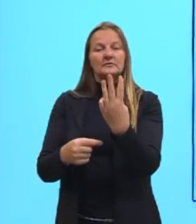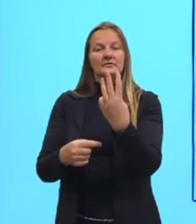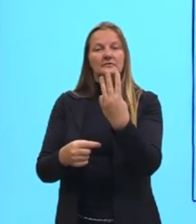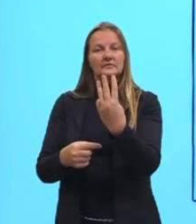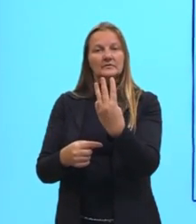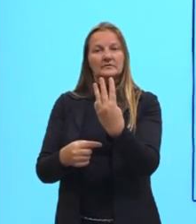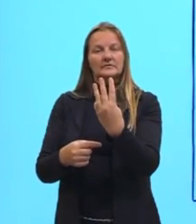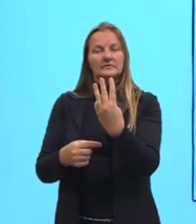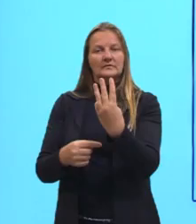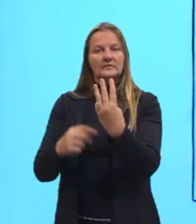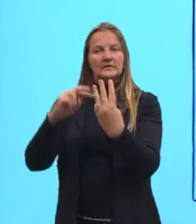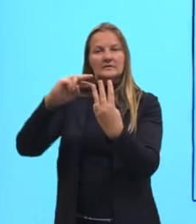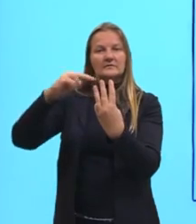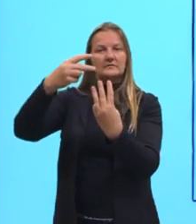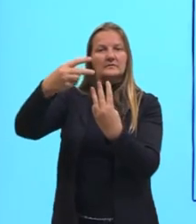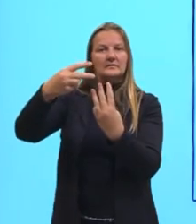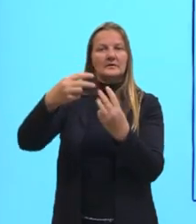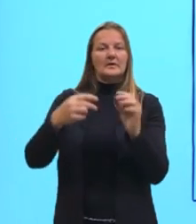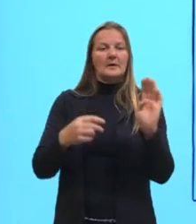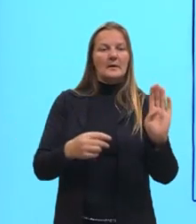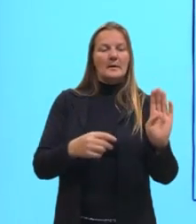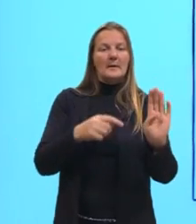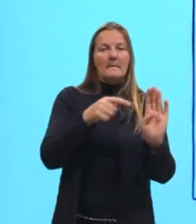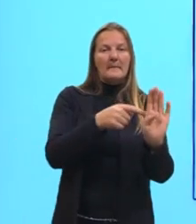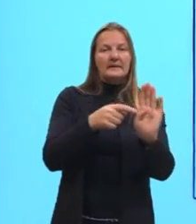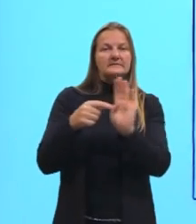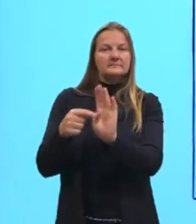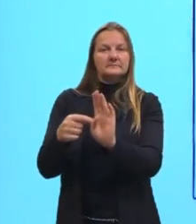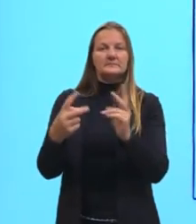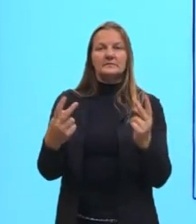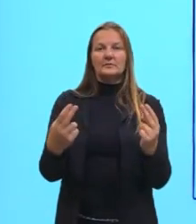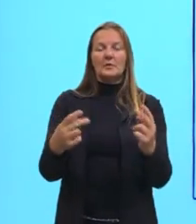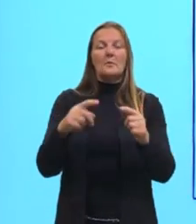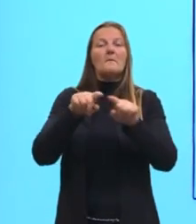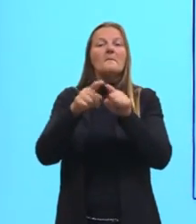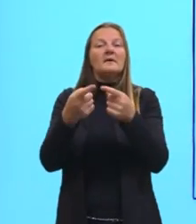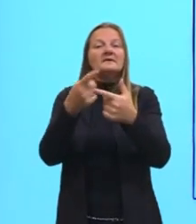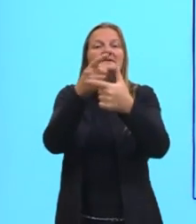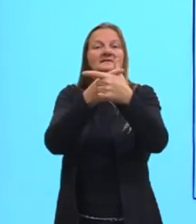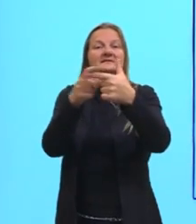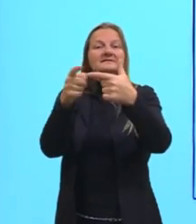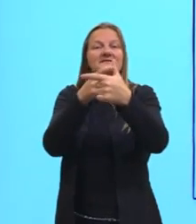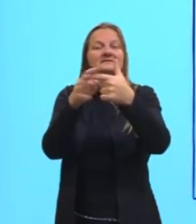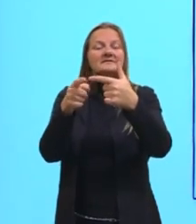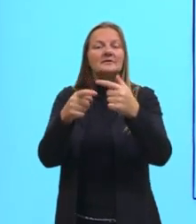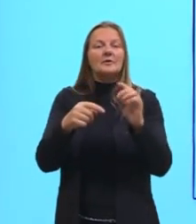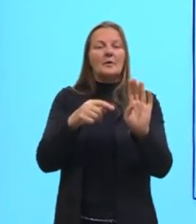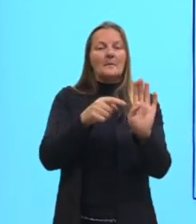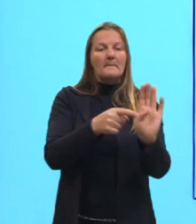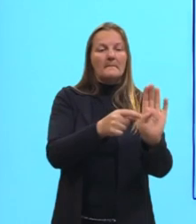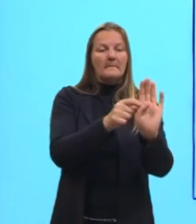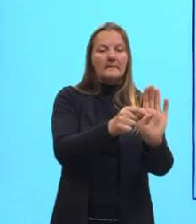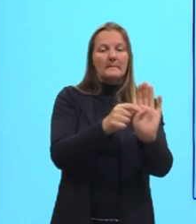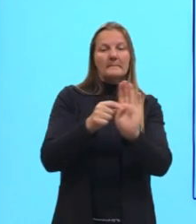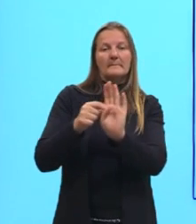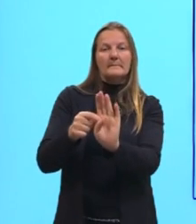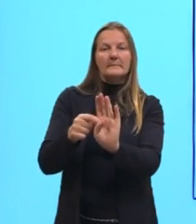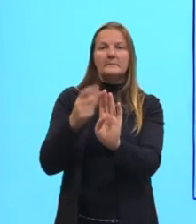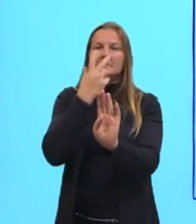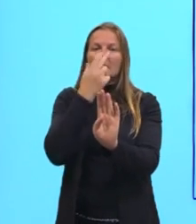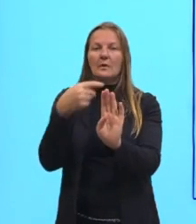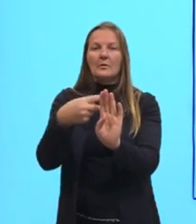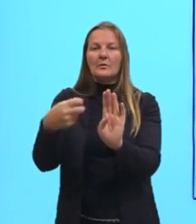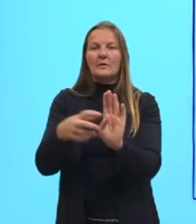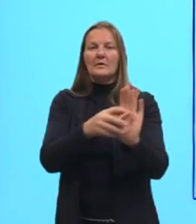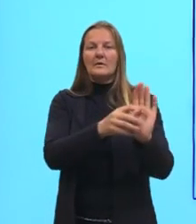bom bases iguais só que como nós temos a divisão nós vamos manter a base no resultado Mas